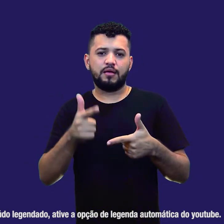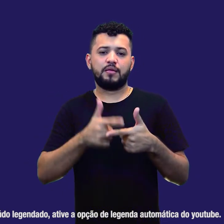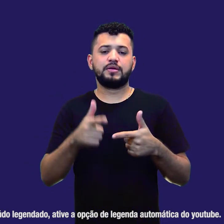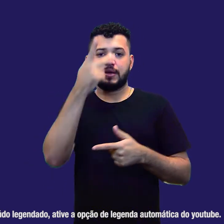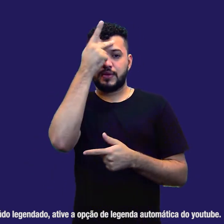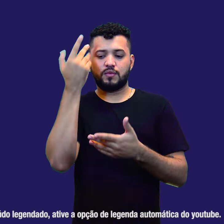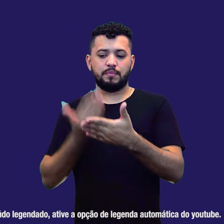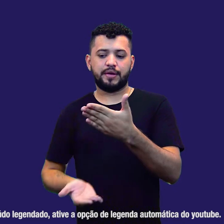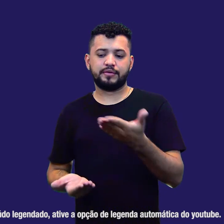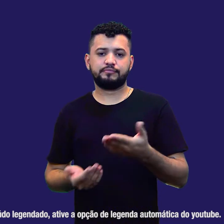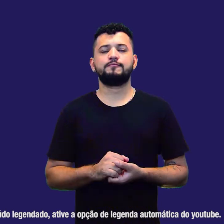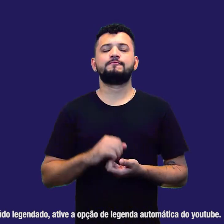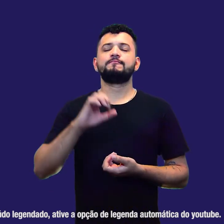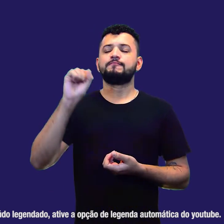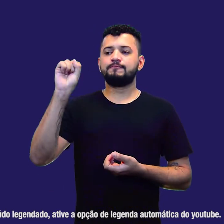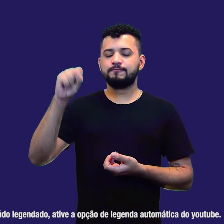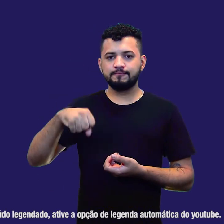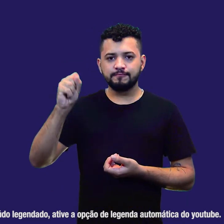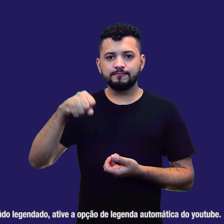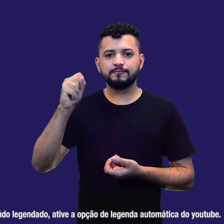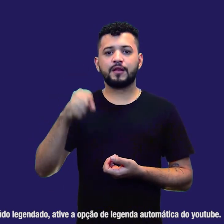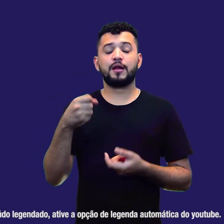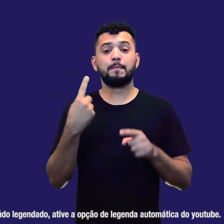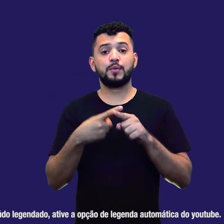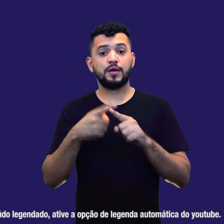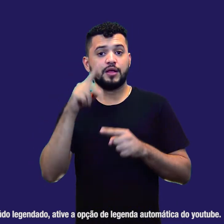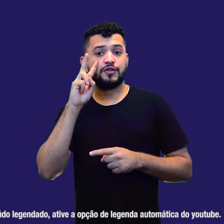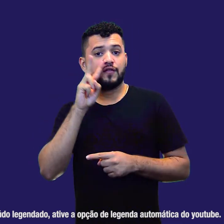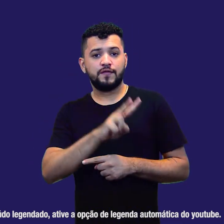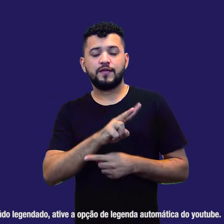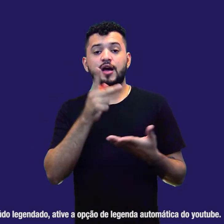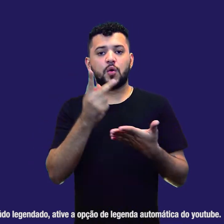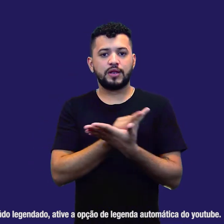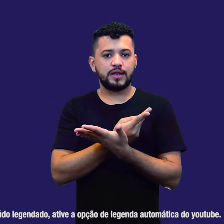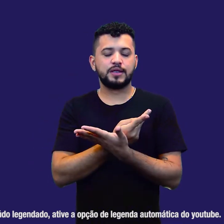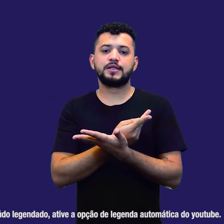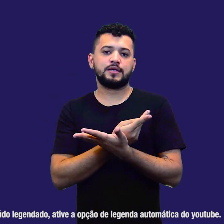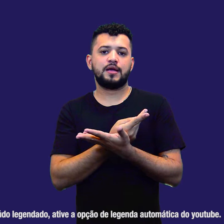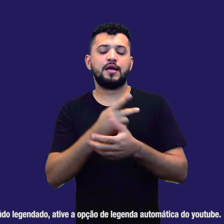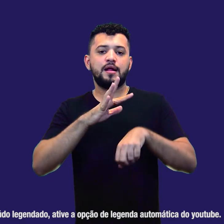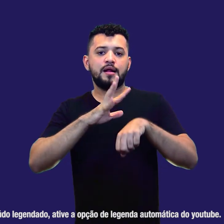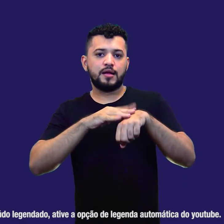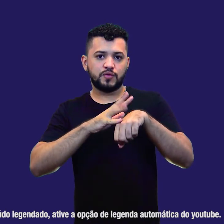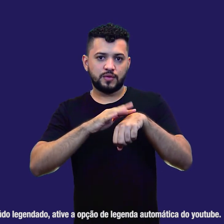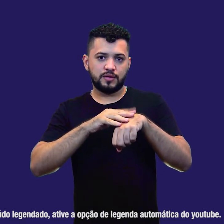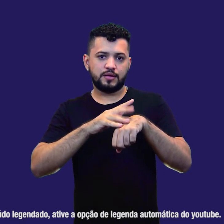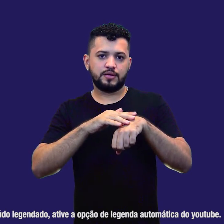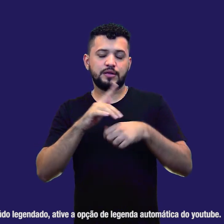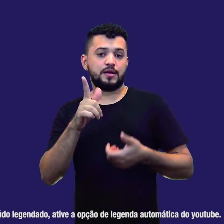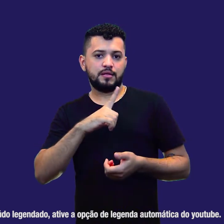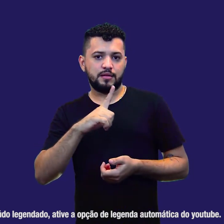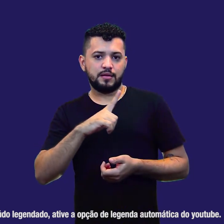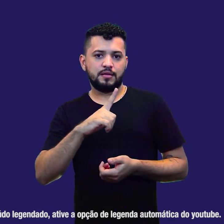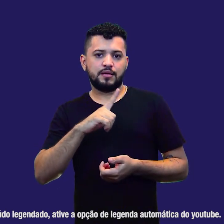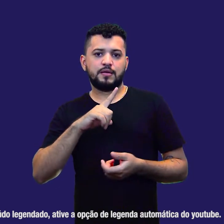danos. Exatamente. A gente vê isso acontecer muito nas doenças que são